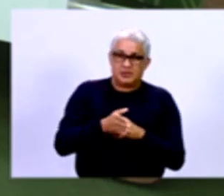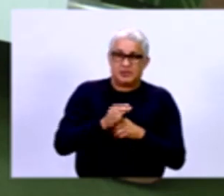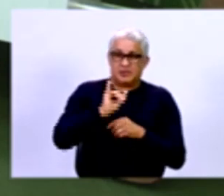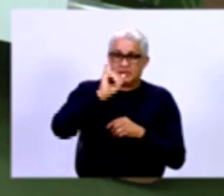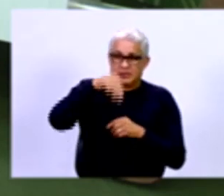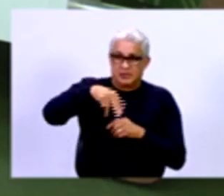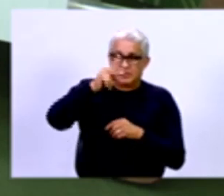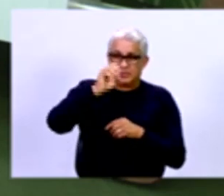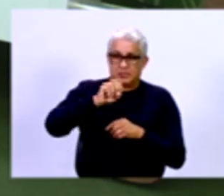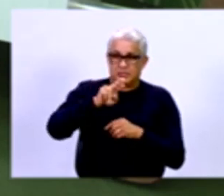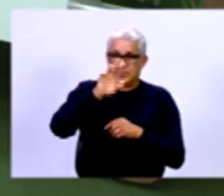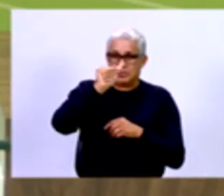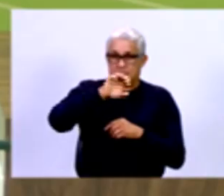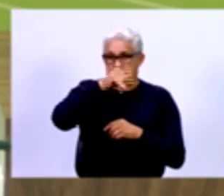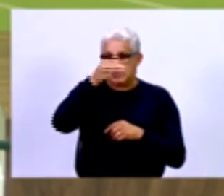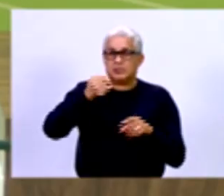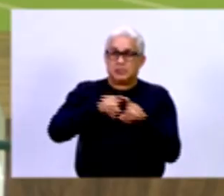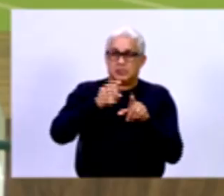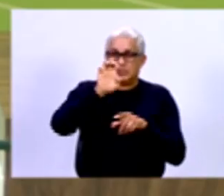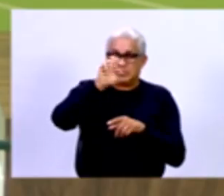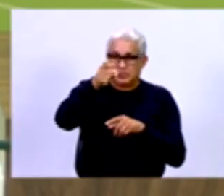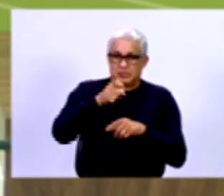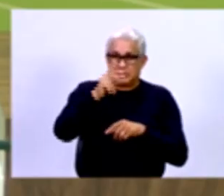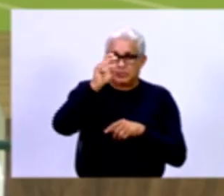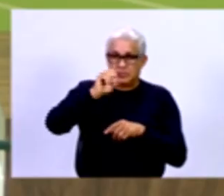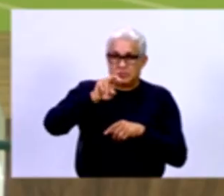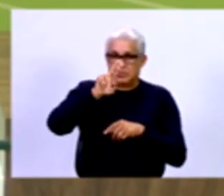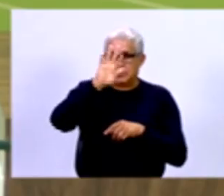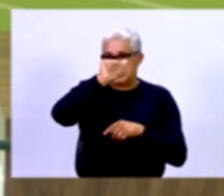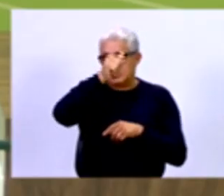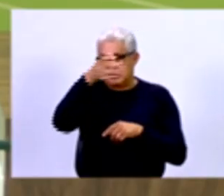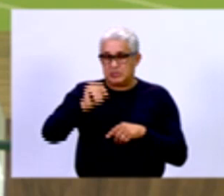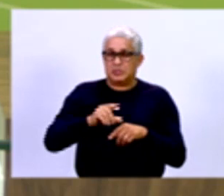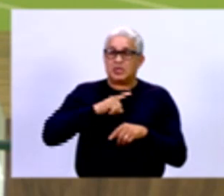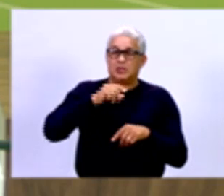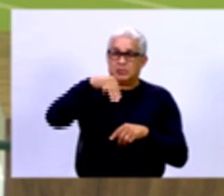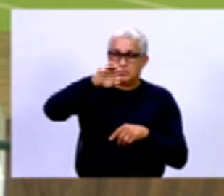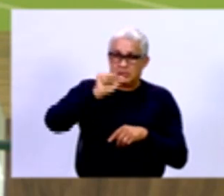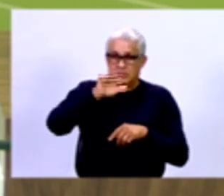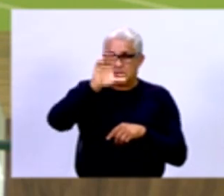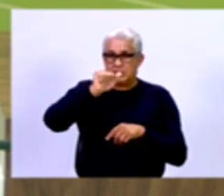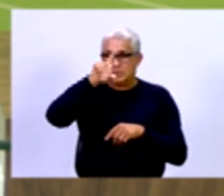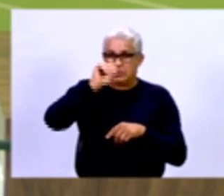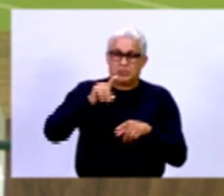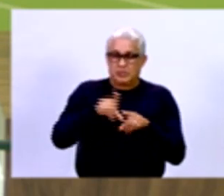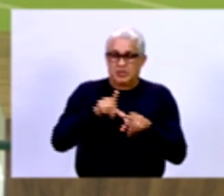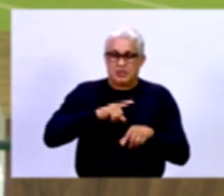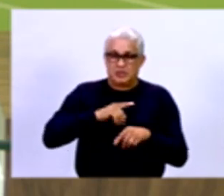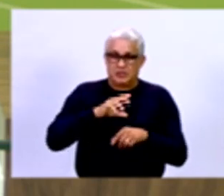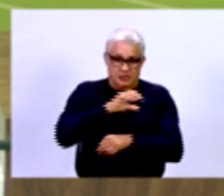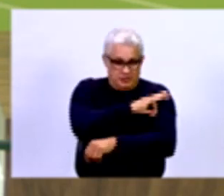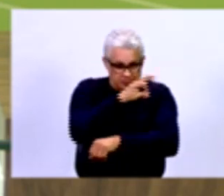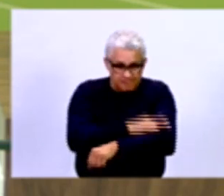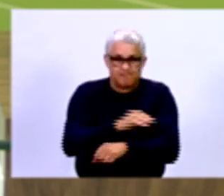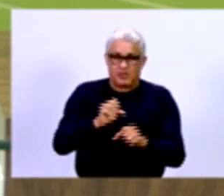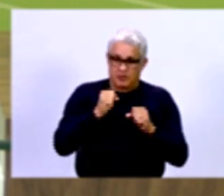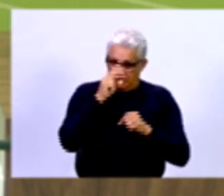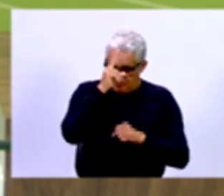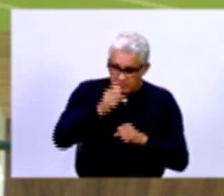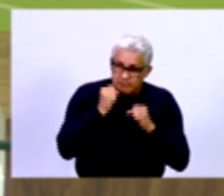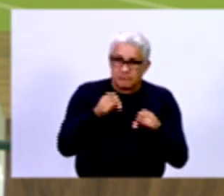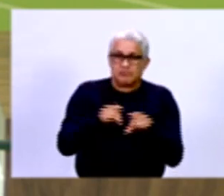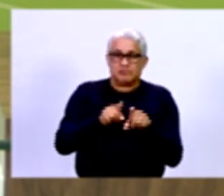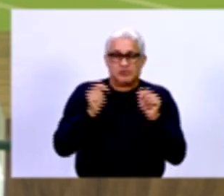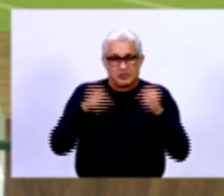estão ligadas mais à força do mercado. O mercado, à medida que ele está mais forte, ele consegue oferecer produtos, às vezes